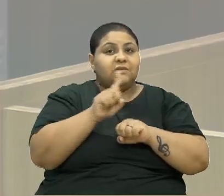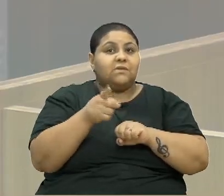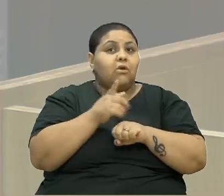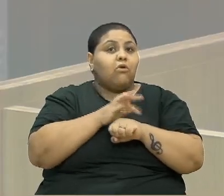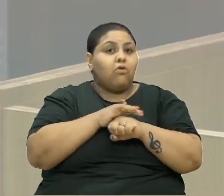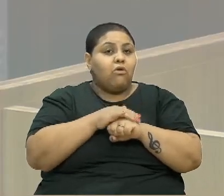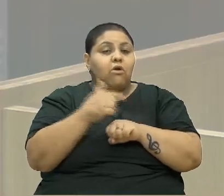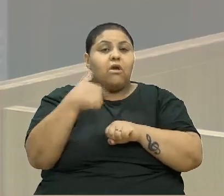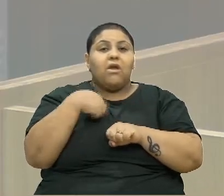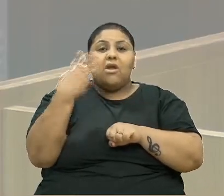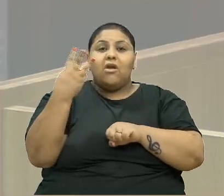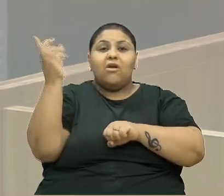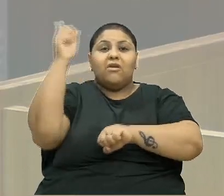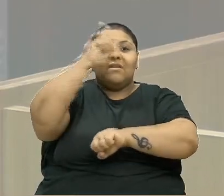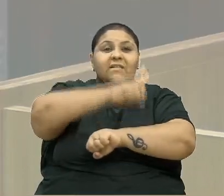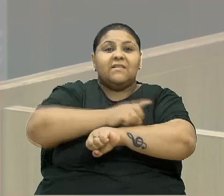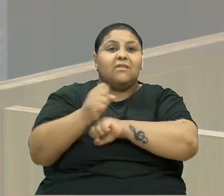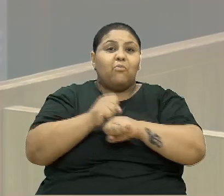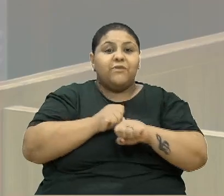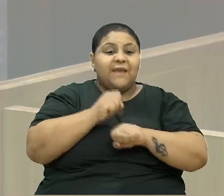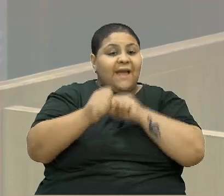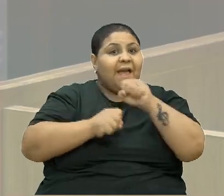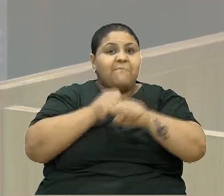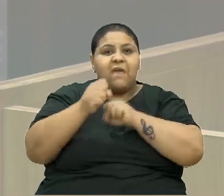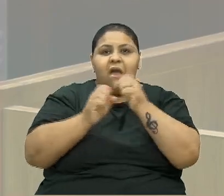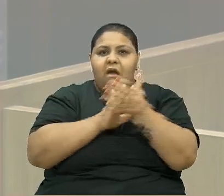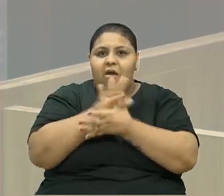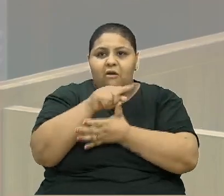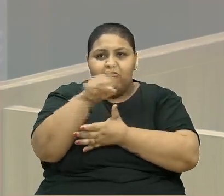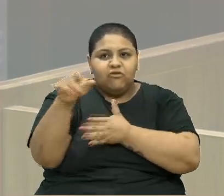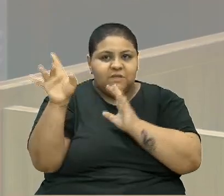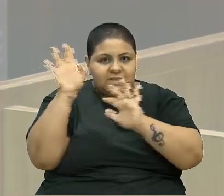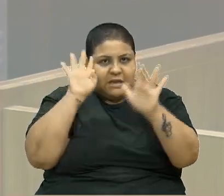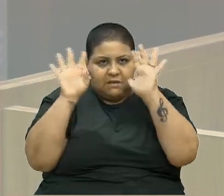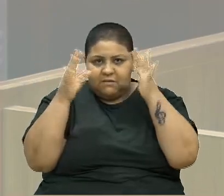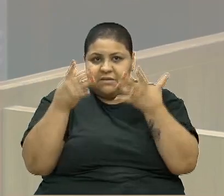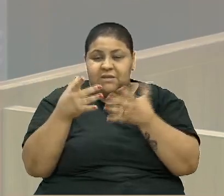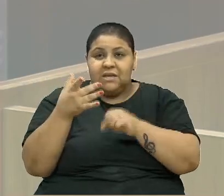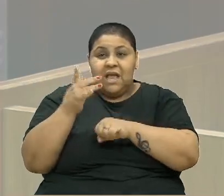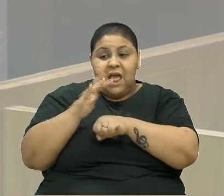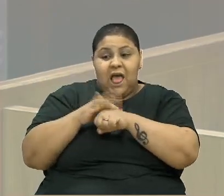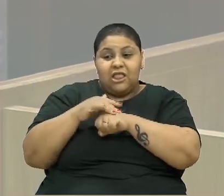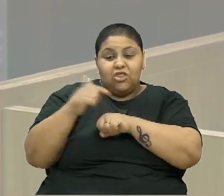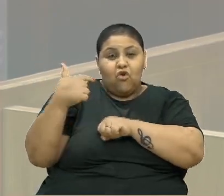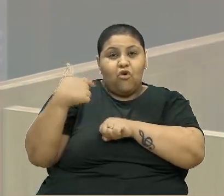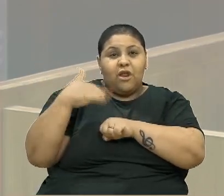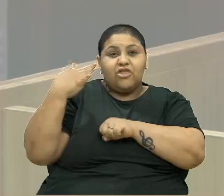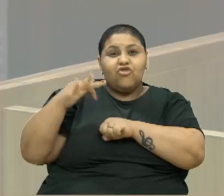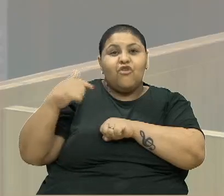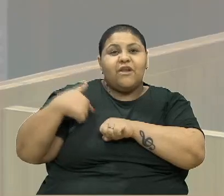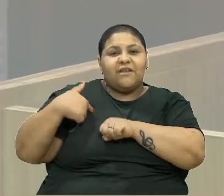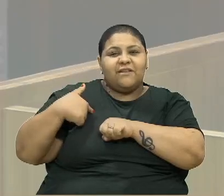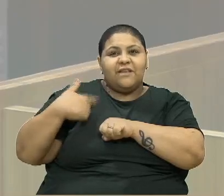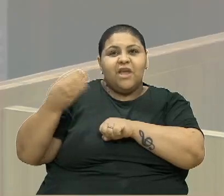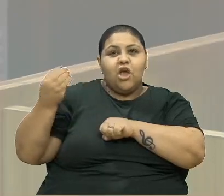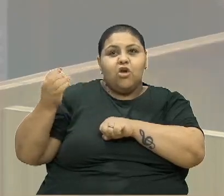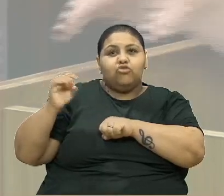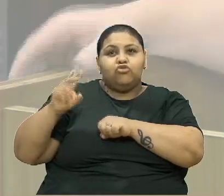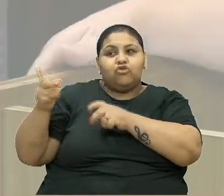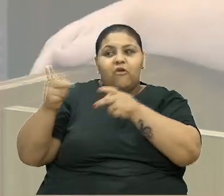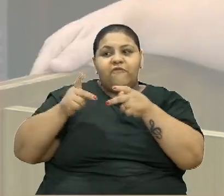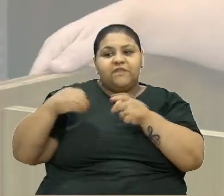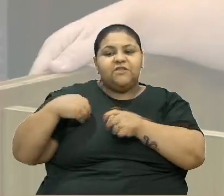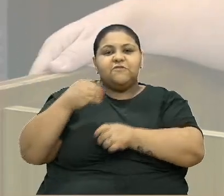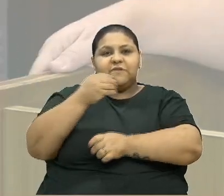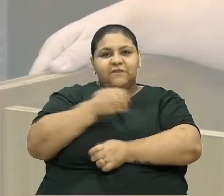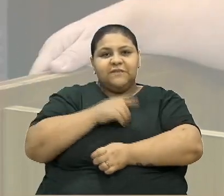doente, eu fiquei 3 dias sem poder caminhar. Vocês imaginam a dor que eu estava sentindo. E eu só vou no médico quando